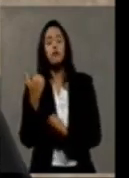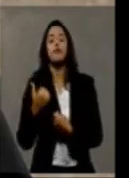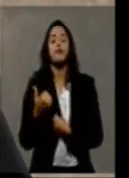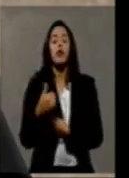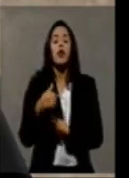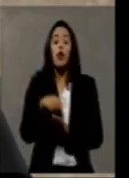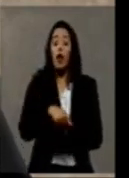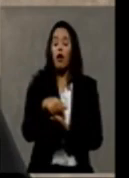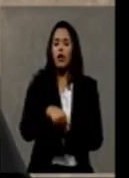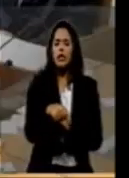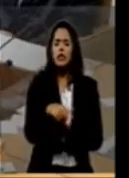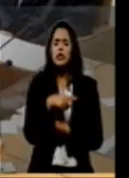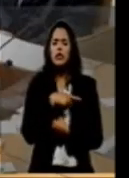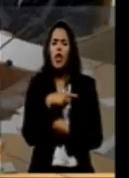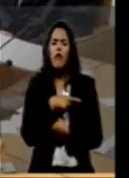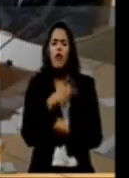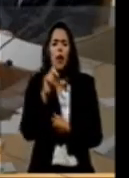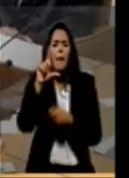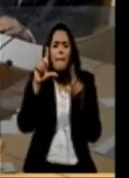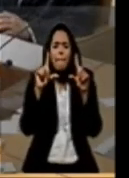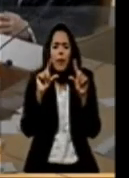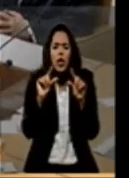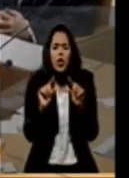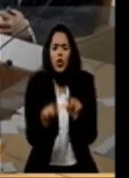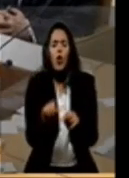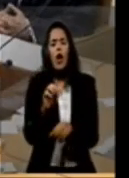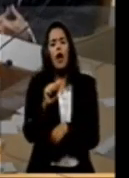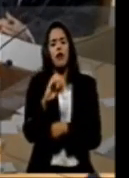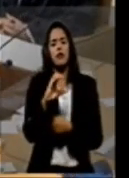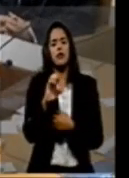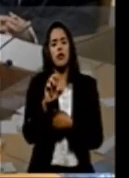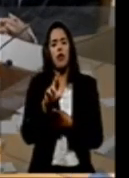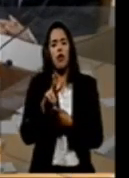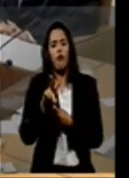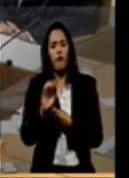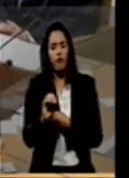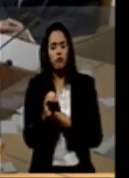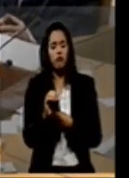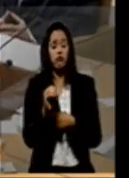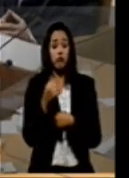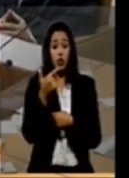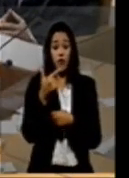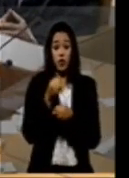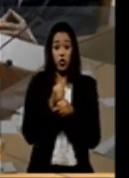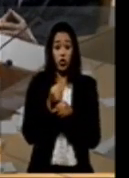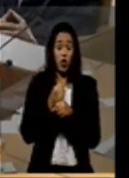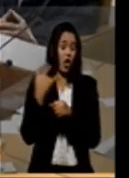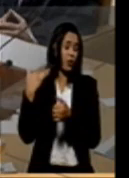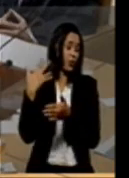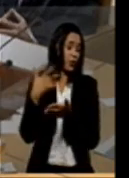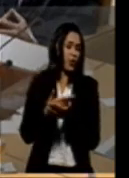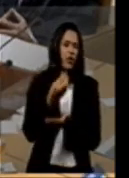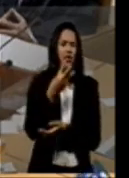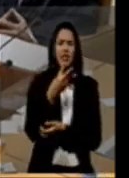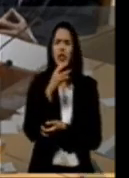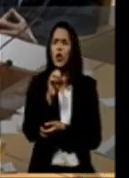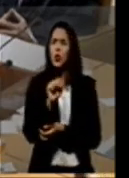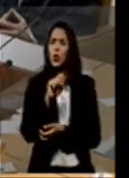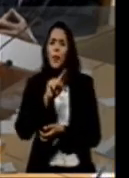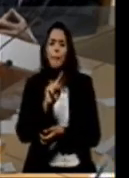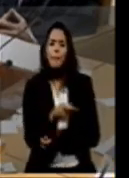registrou o menor acervo dos últimos 20 anos com 38 mil